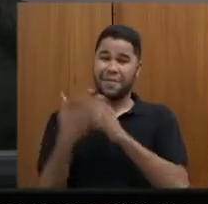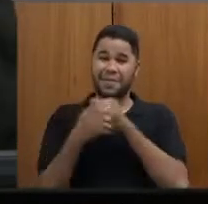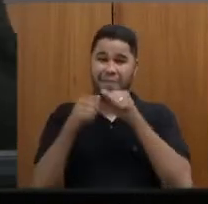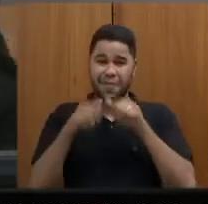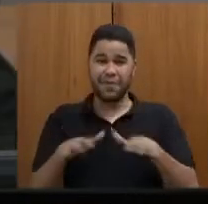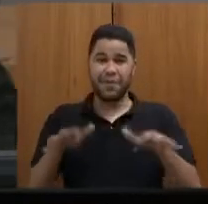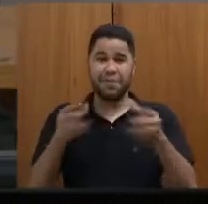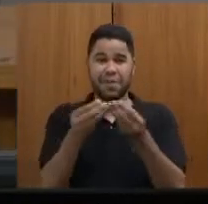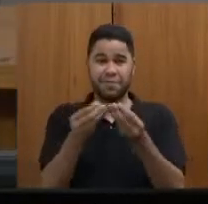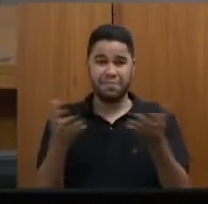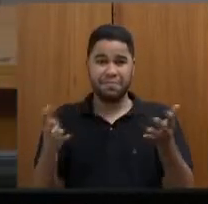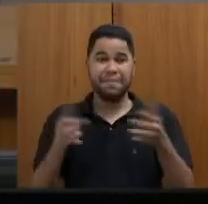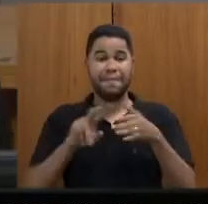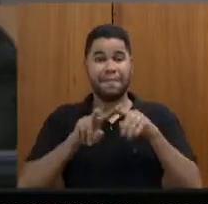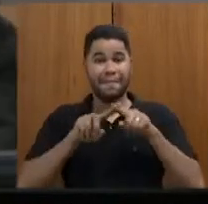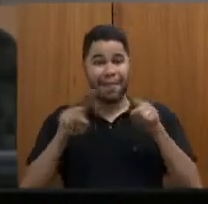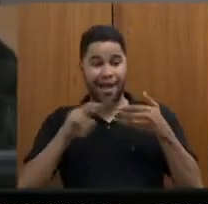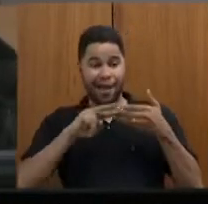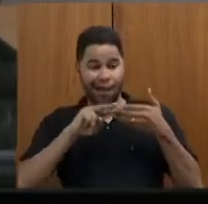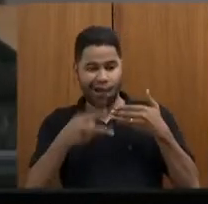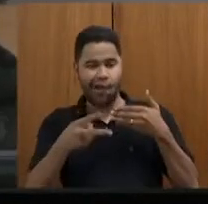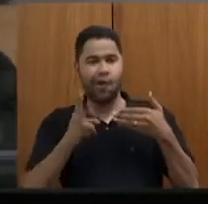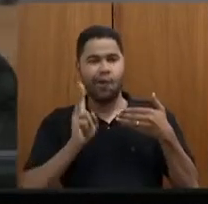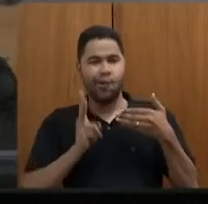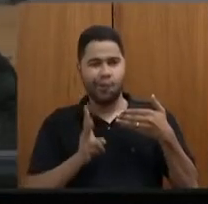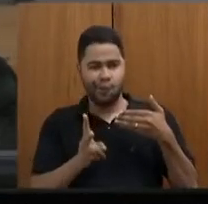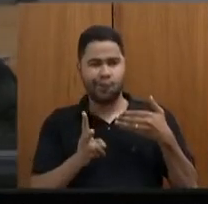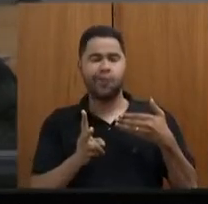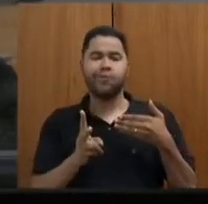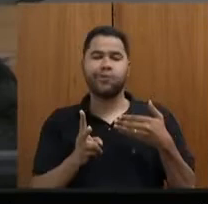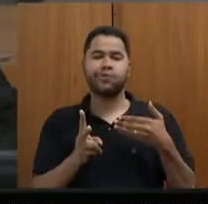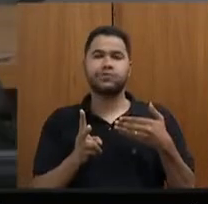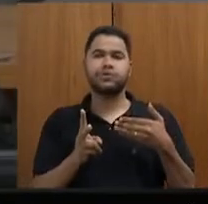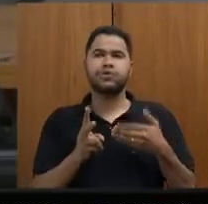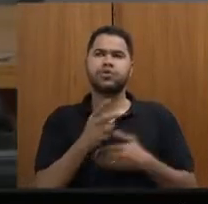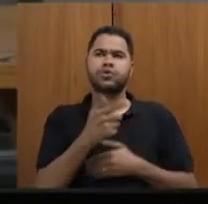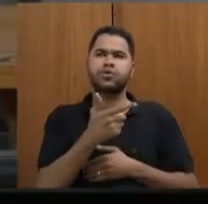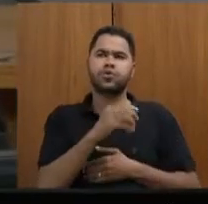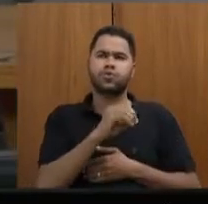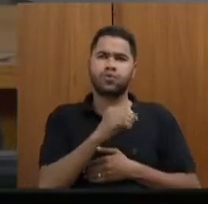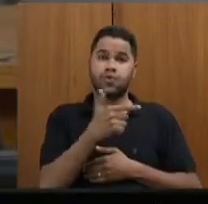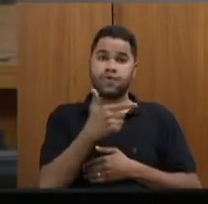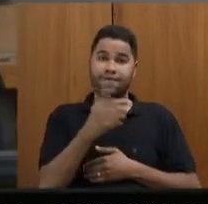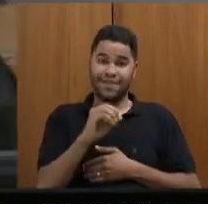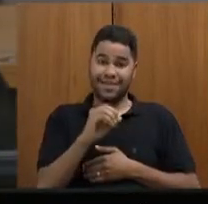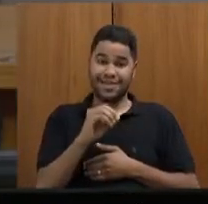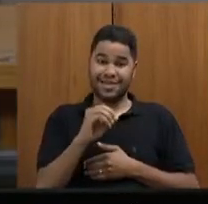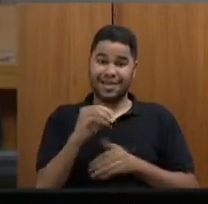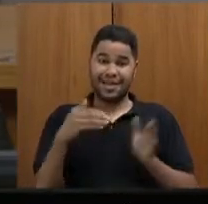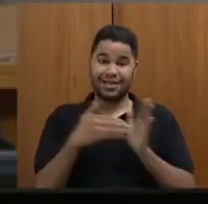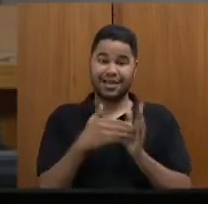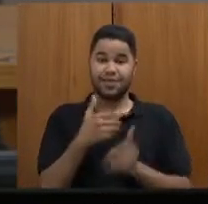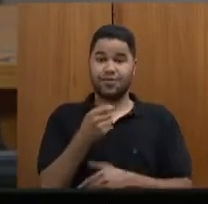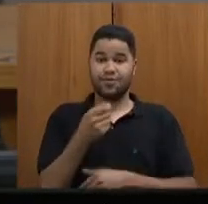as consequências muito da pandemia, nós aumentamos de 2020 para 2021